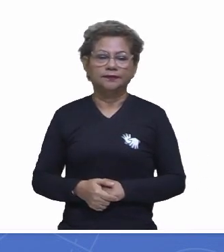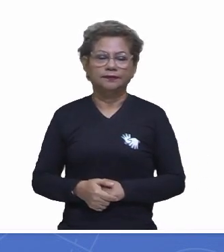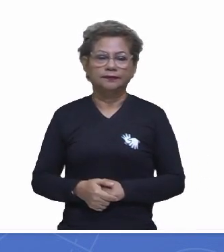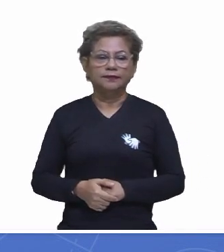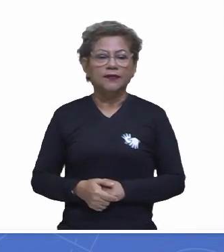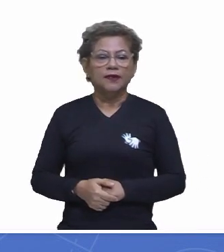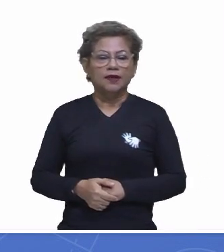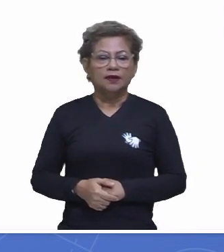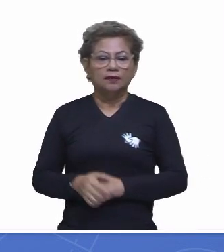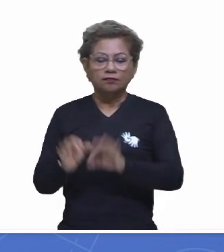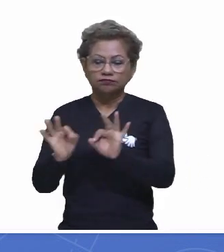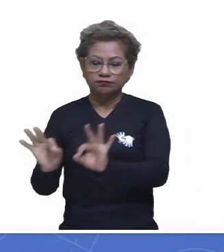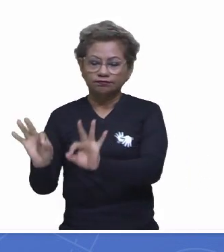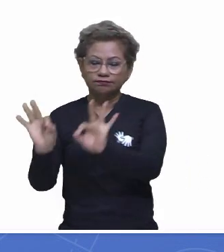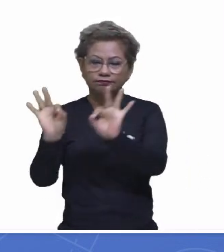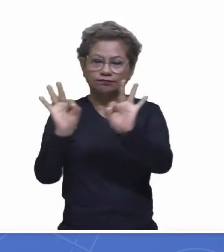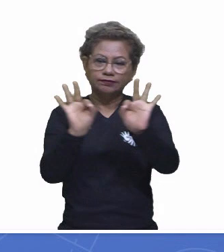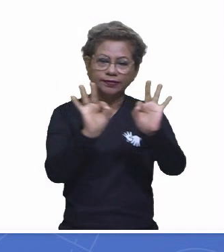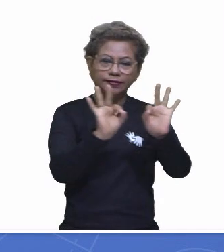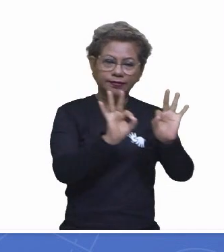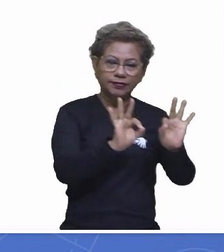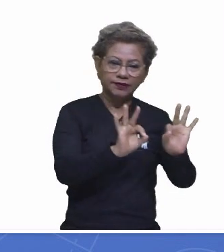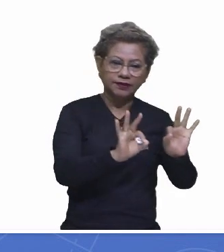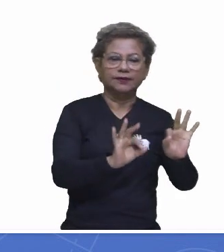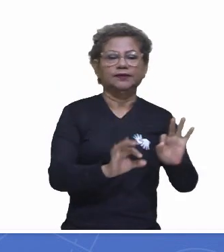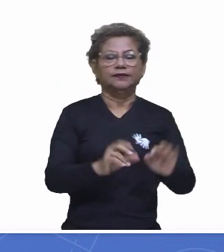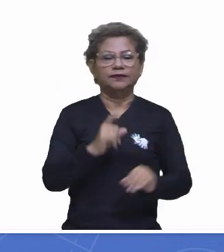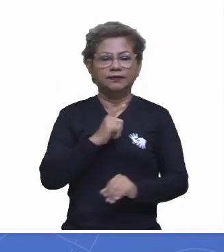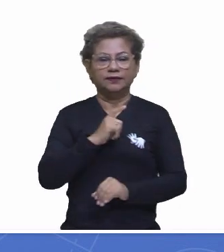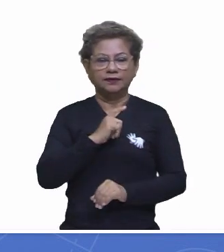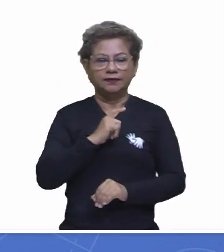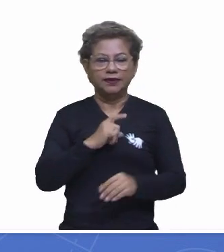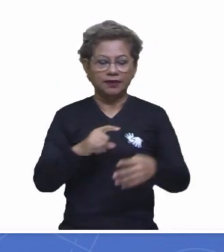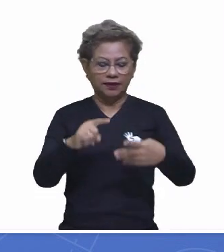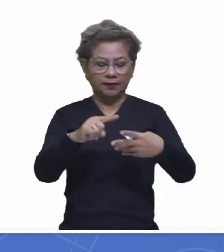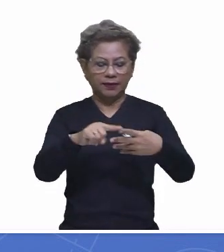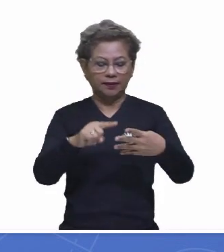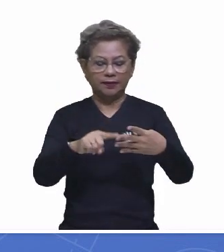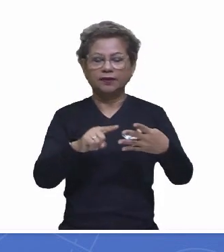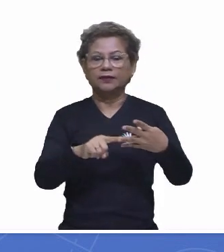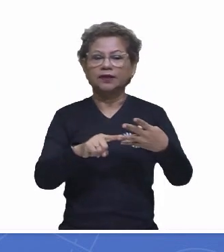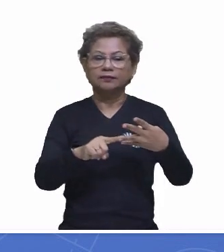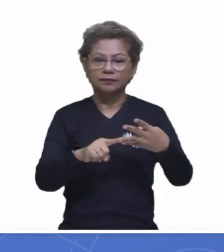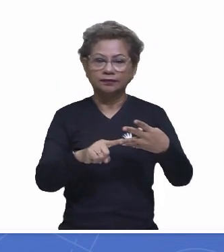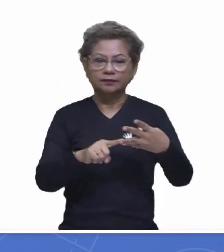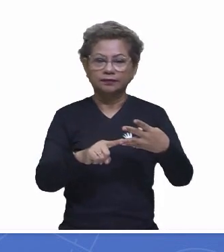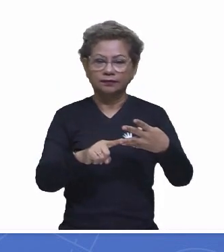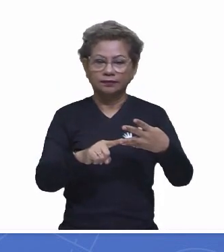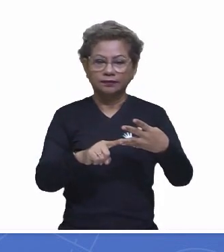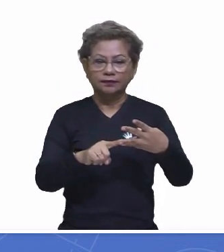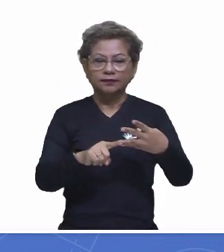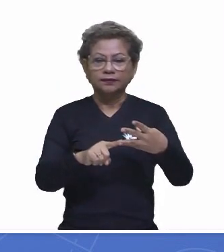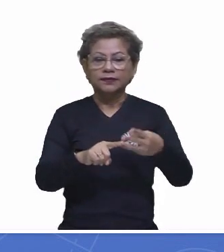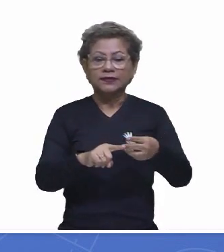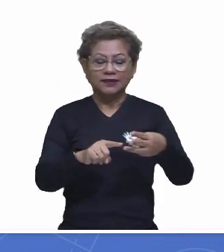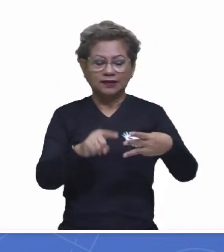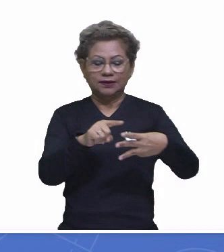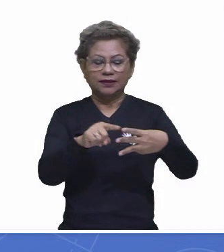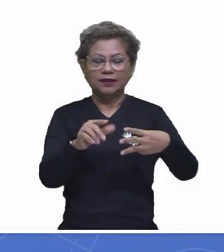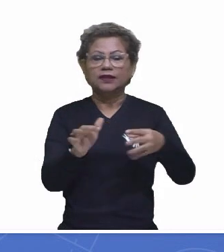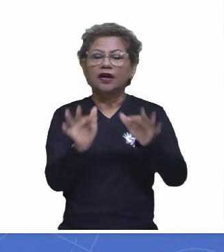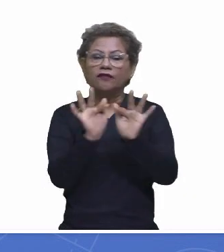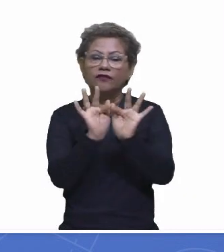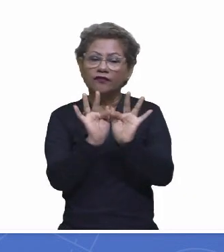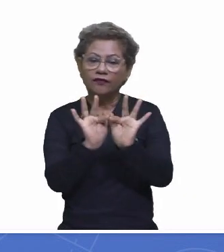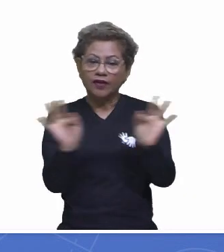Olha só, nessas três frases aqui era para colocar então o verbo entre parênteses, né? To play, to have and to work. Esses